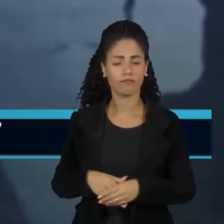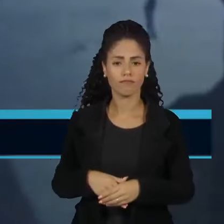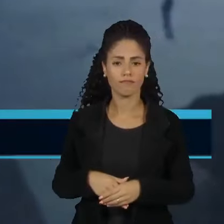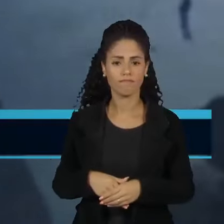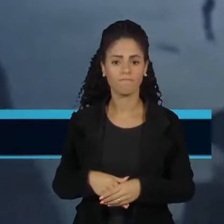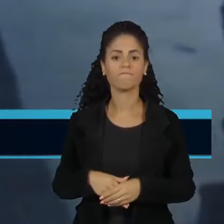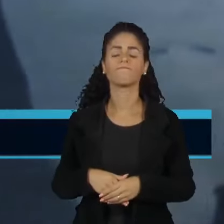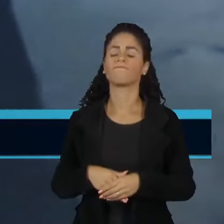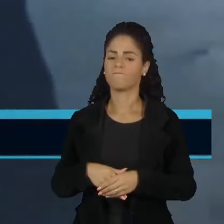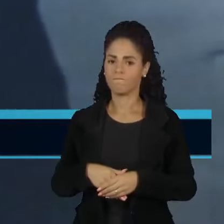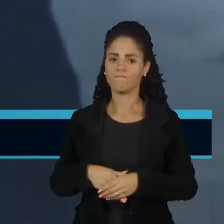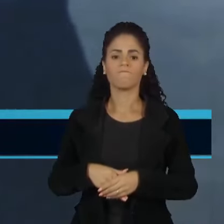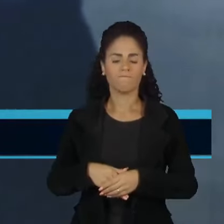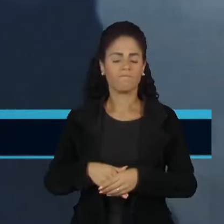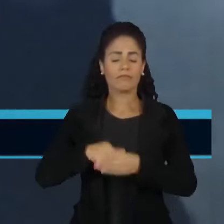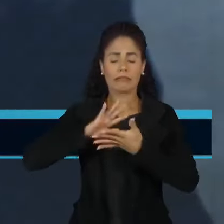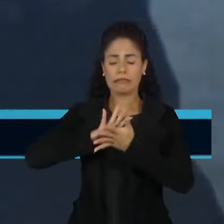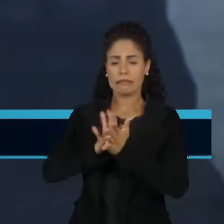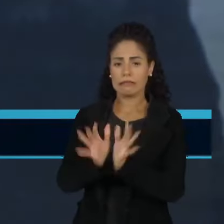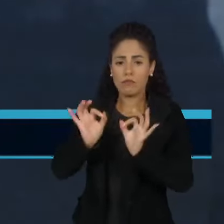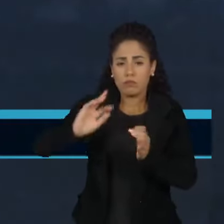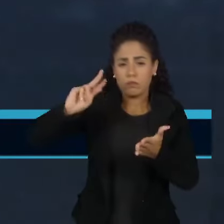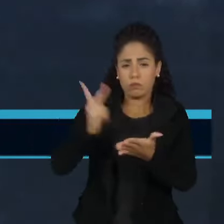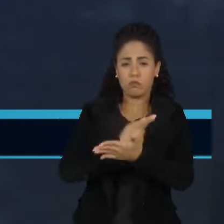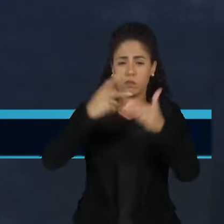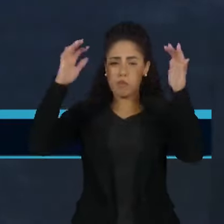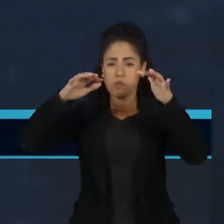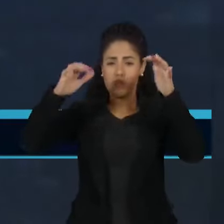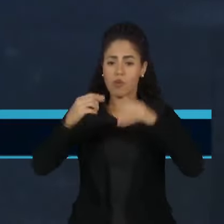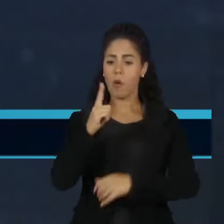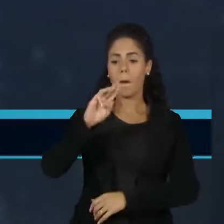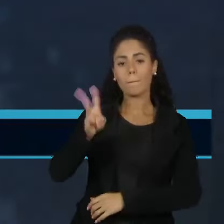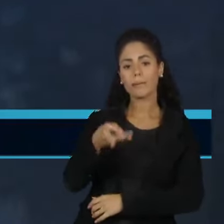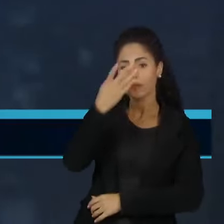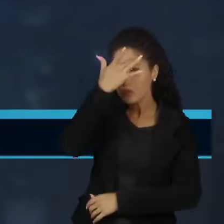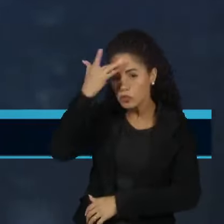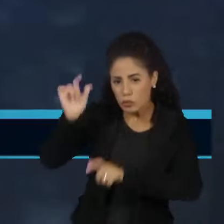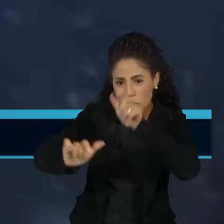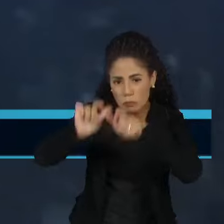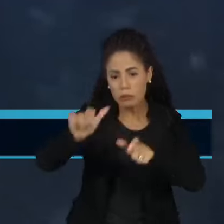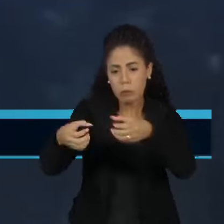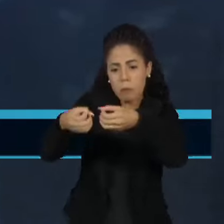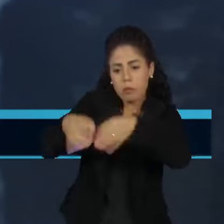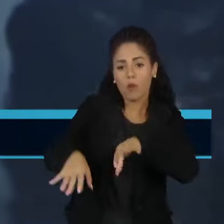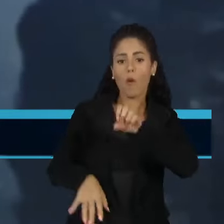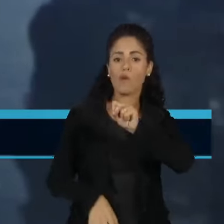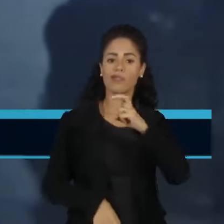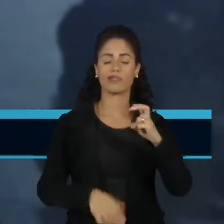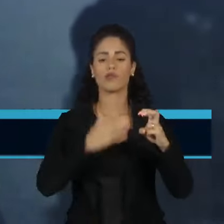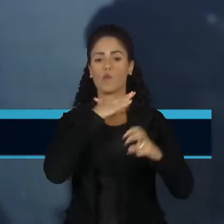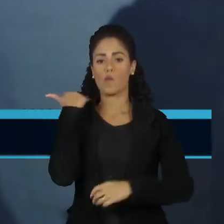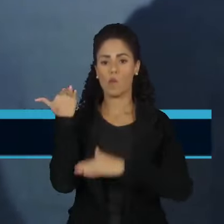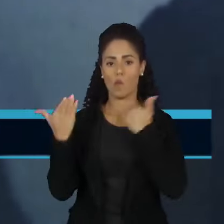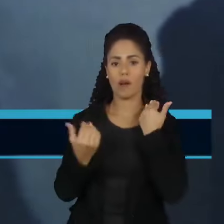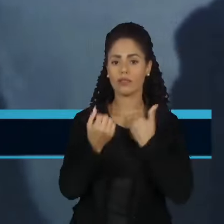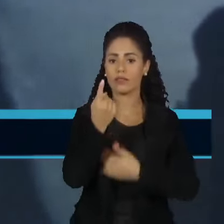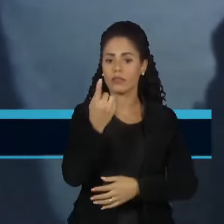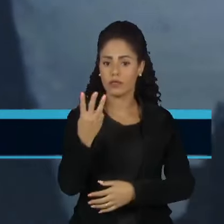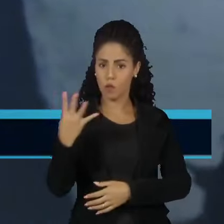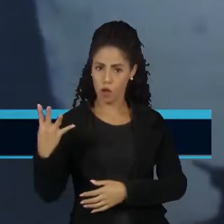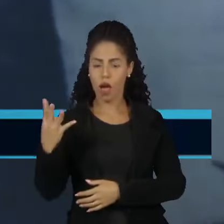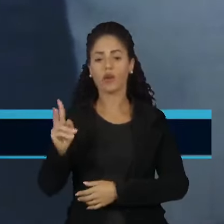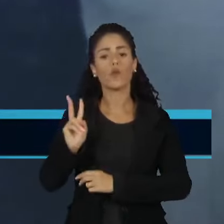A maior tragédia da história do Rio Grande do Sul já afetou mais de 1 milhão de pessoas. 85 morreram,